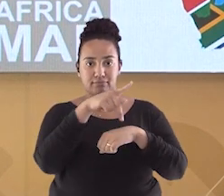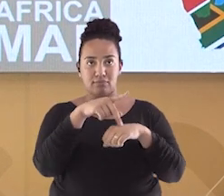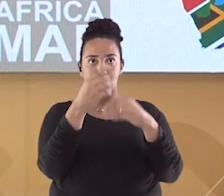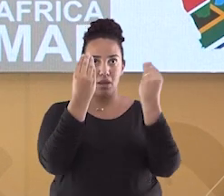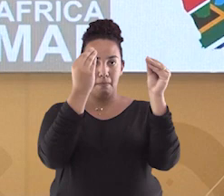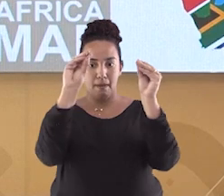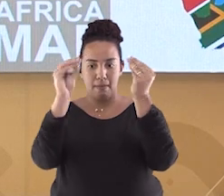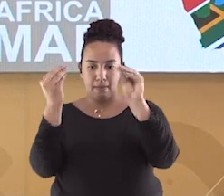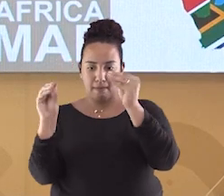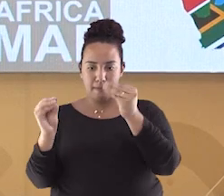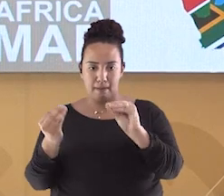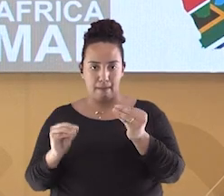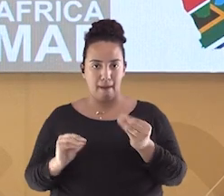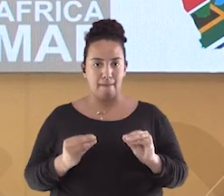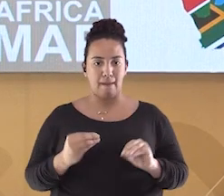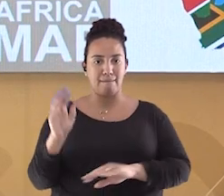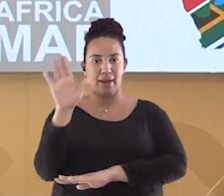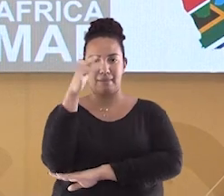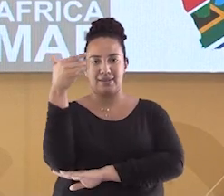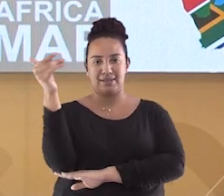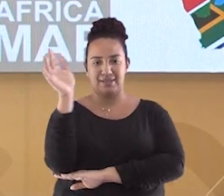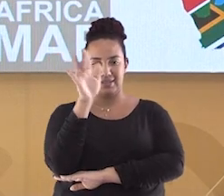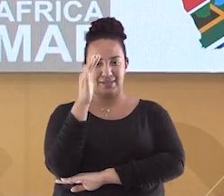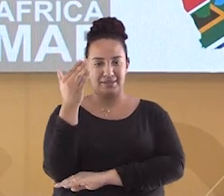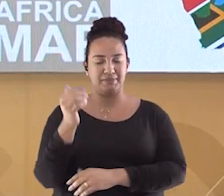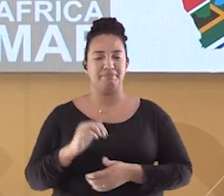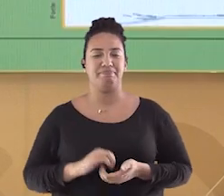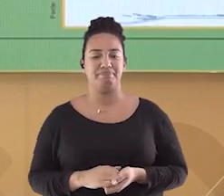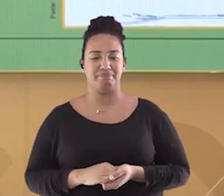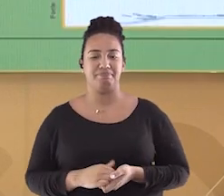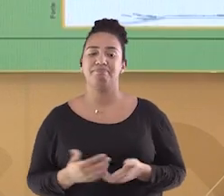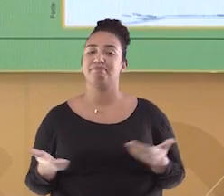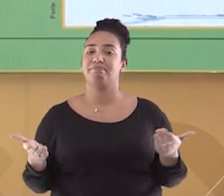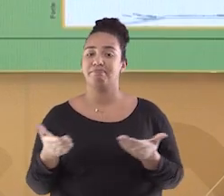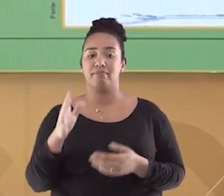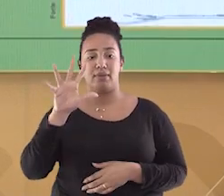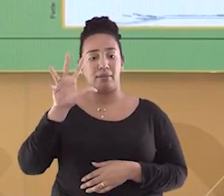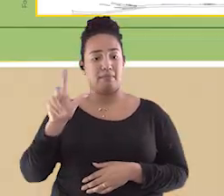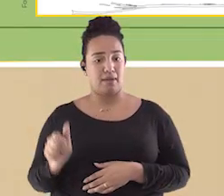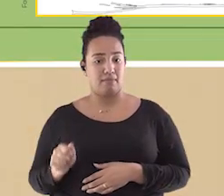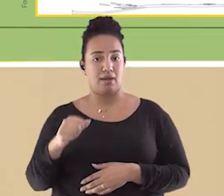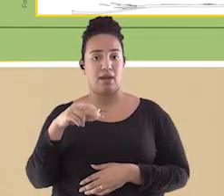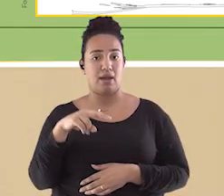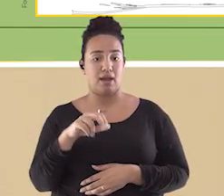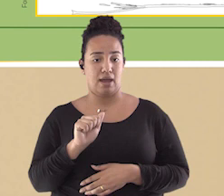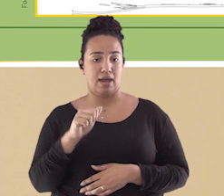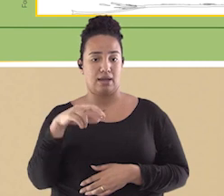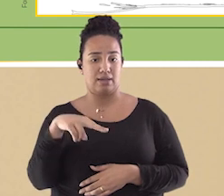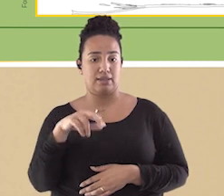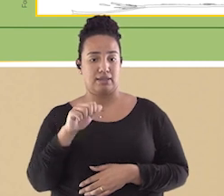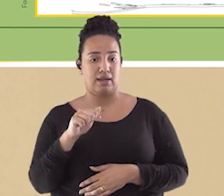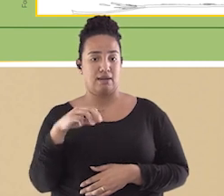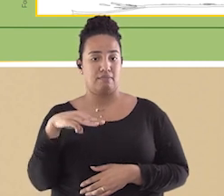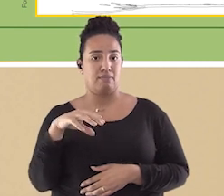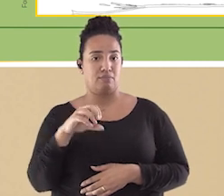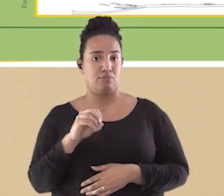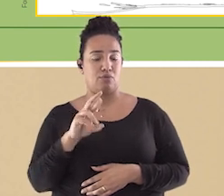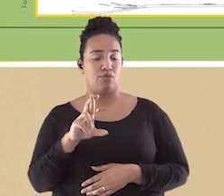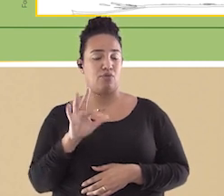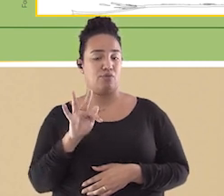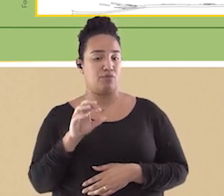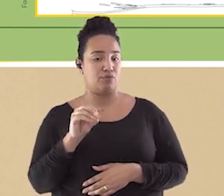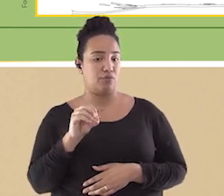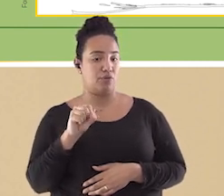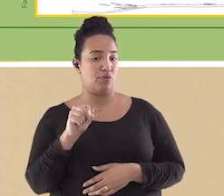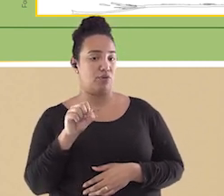países com as suas respectivas bandeiras. Já os mapas de anamorfose, eles também seguem essa